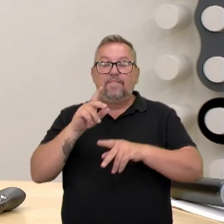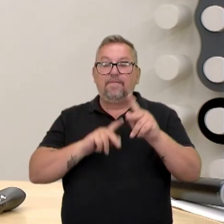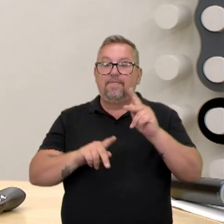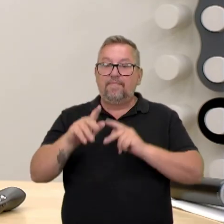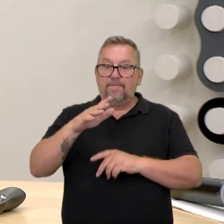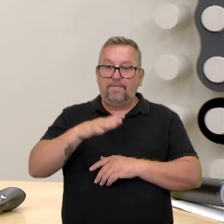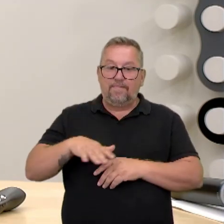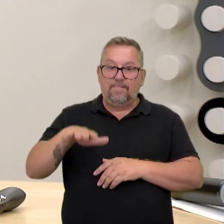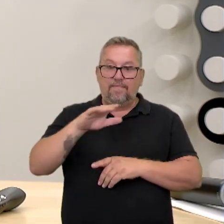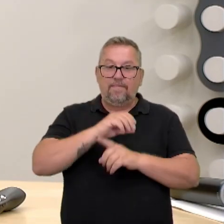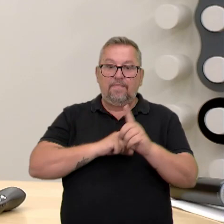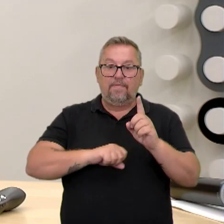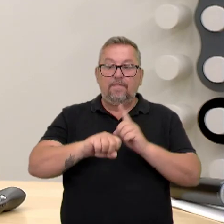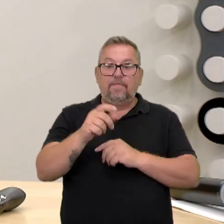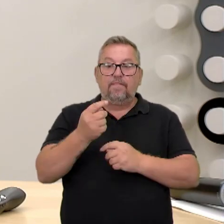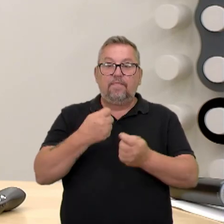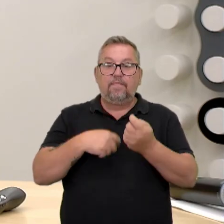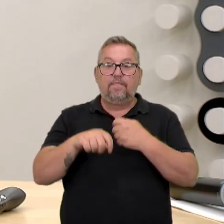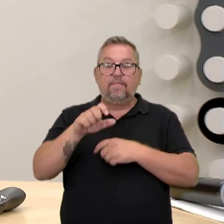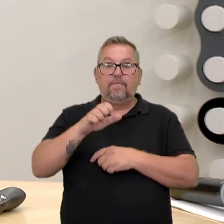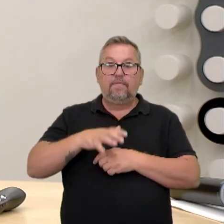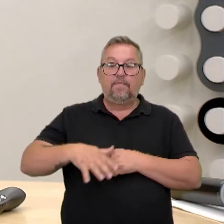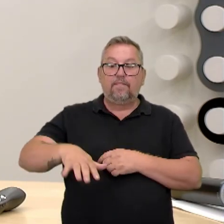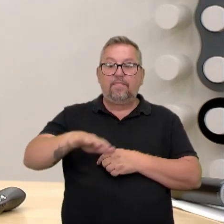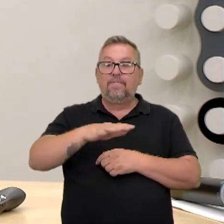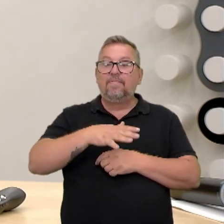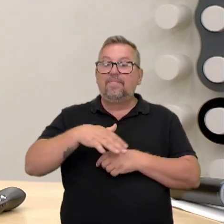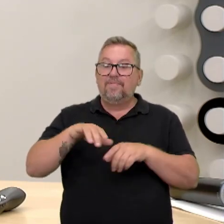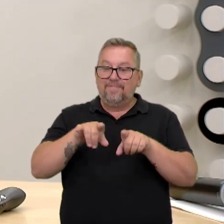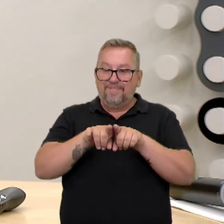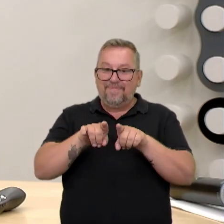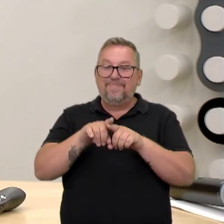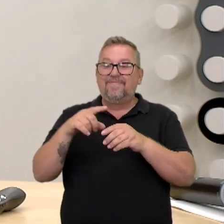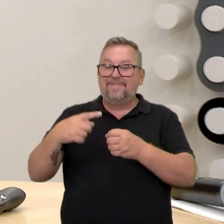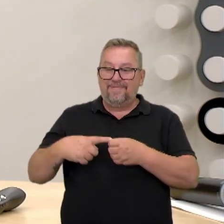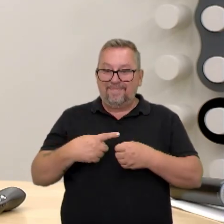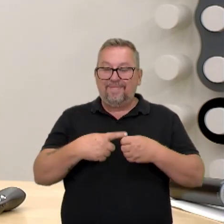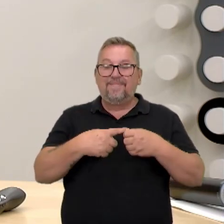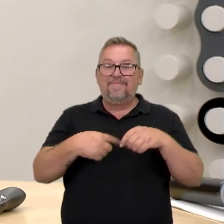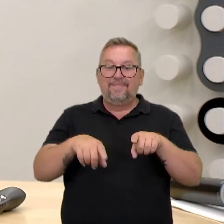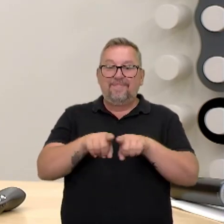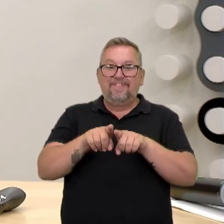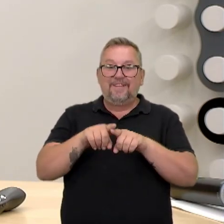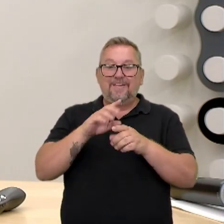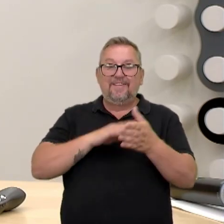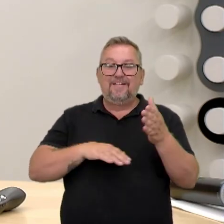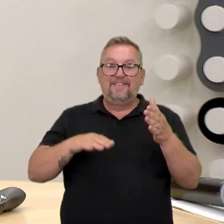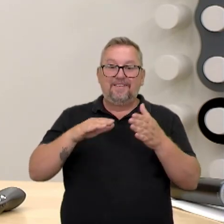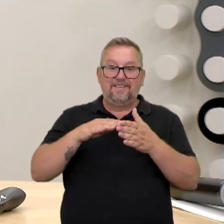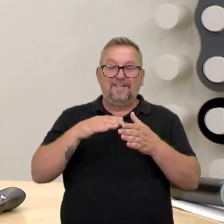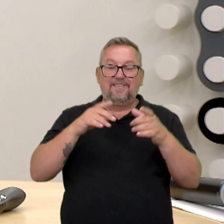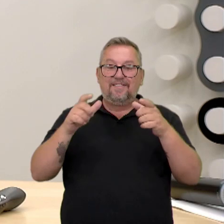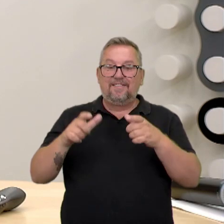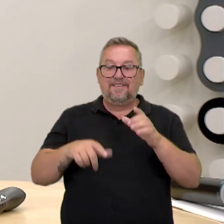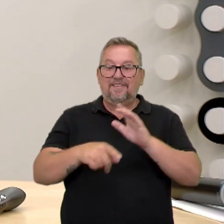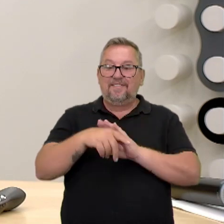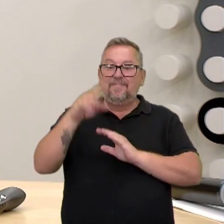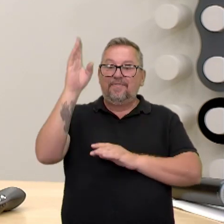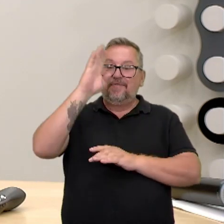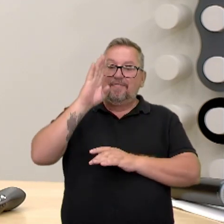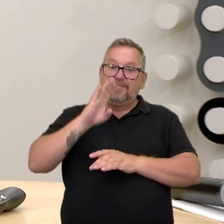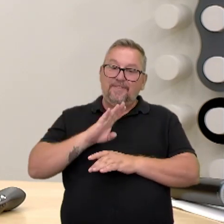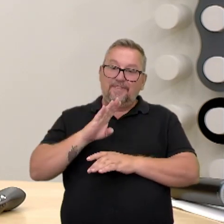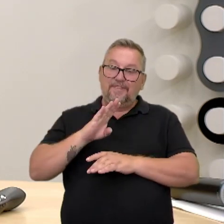populacionais, socioeconômicos, ambientais, né, tanto aí dos municípios, do estado, como de toda a região do Brasil, que vem